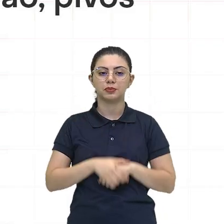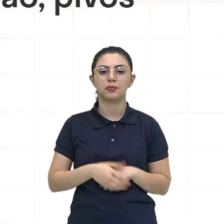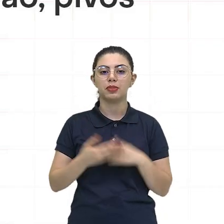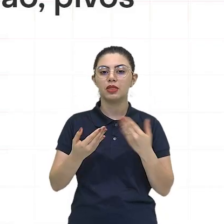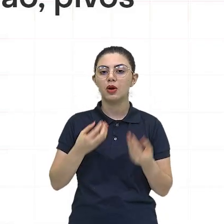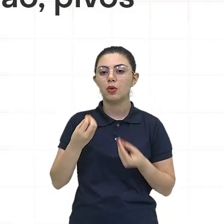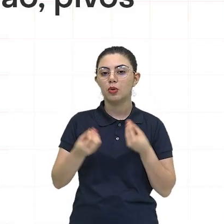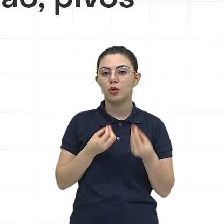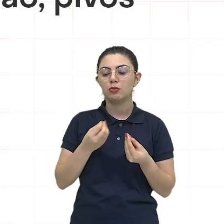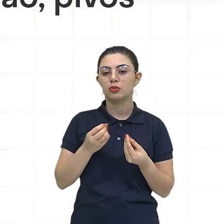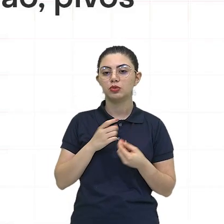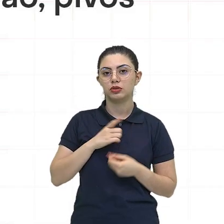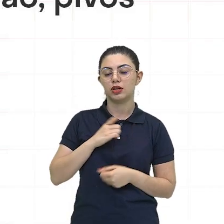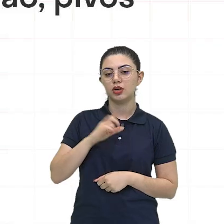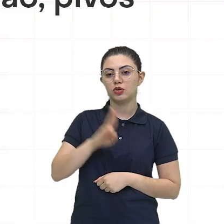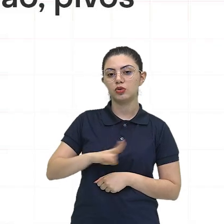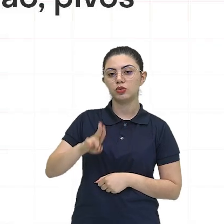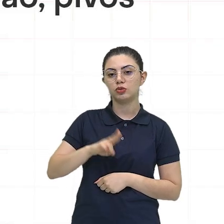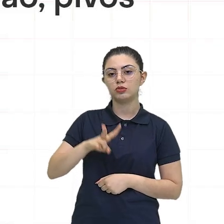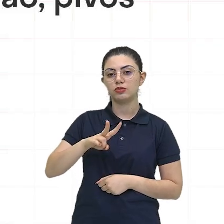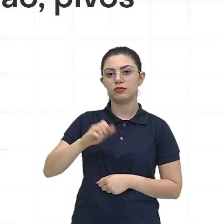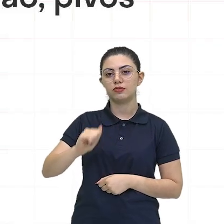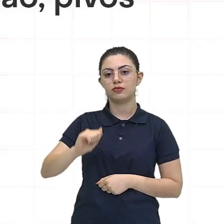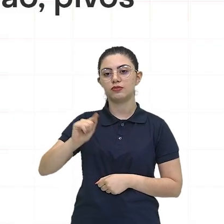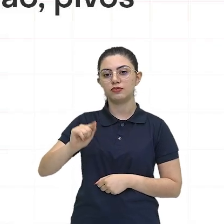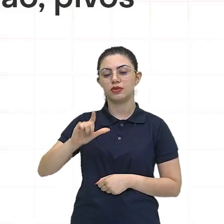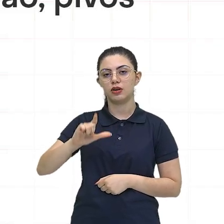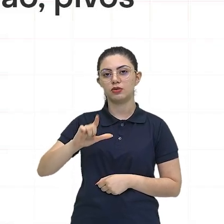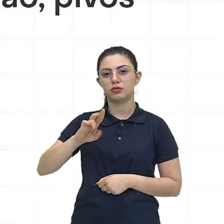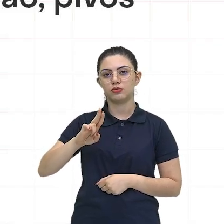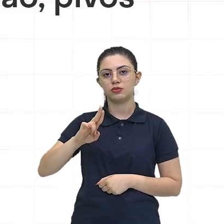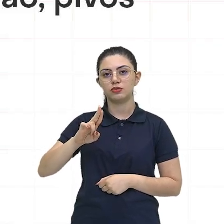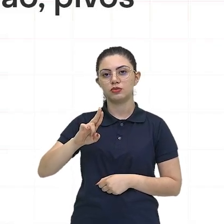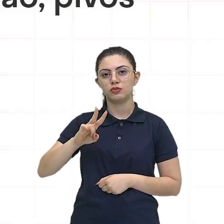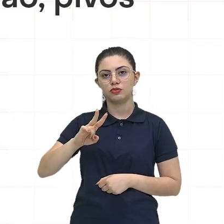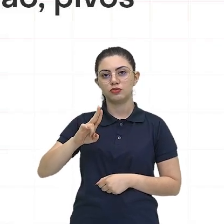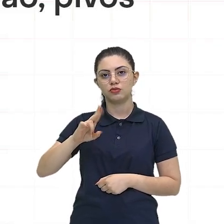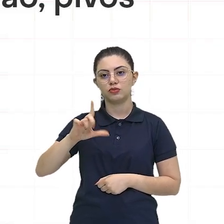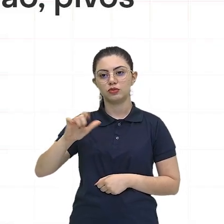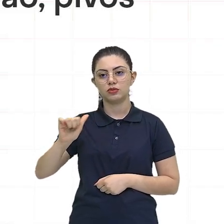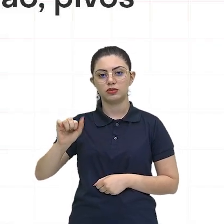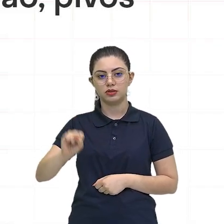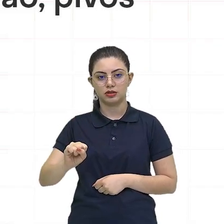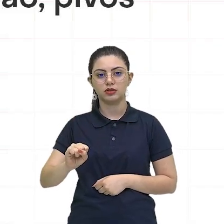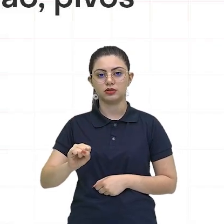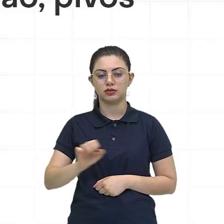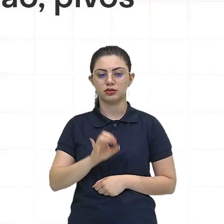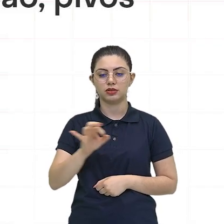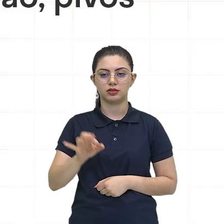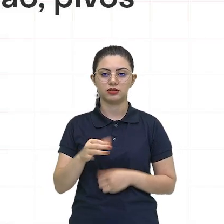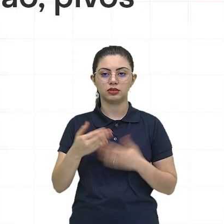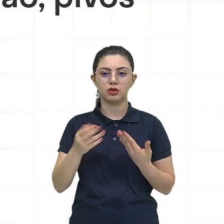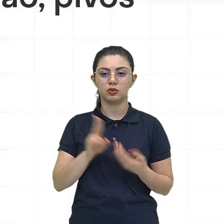é regado por meio de válvulas também, né? Por aspersores e